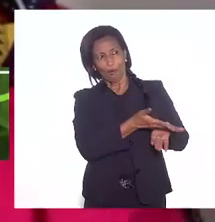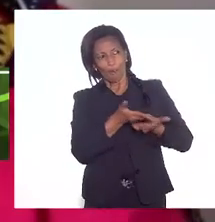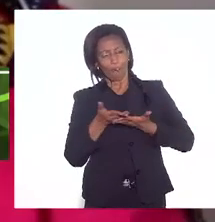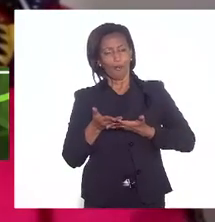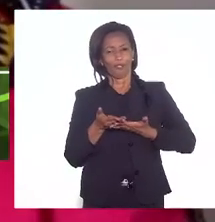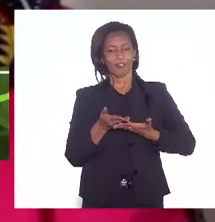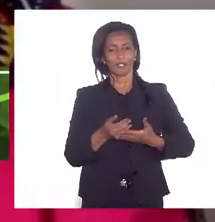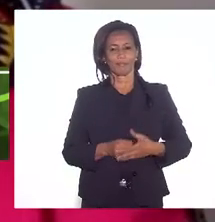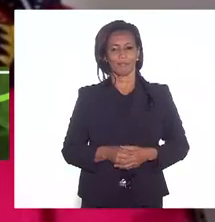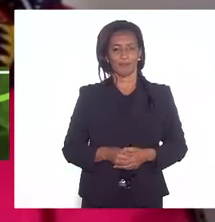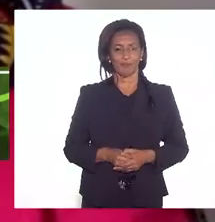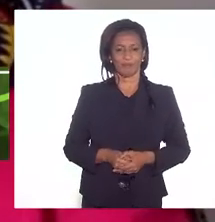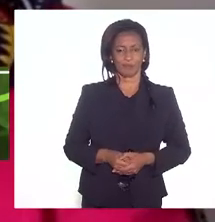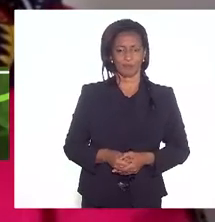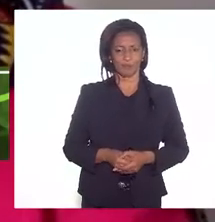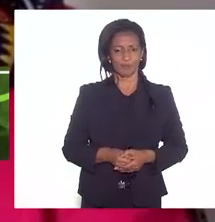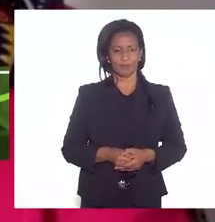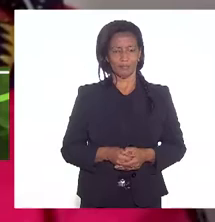agora